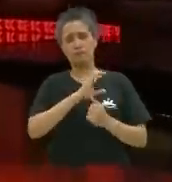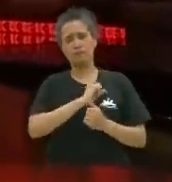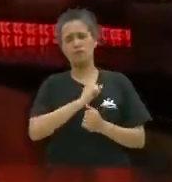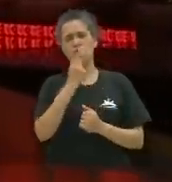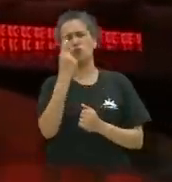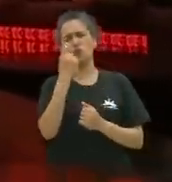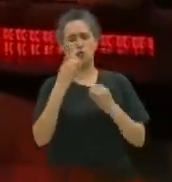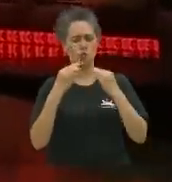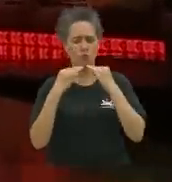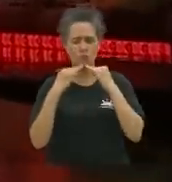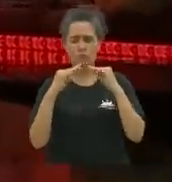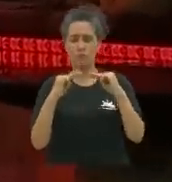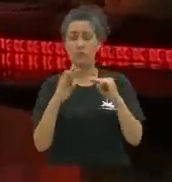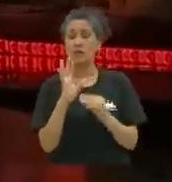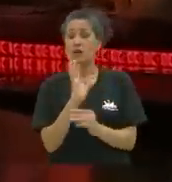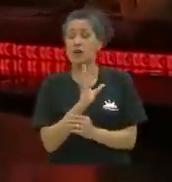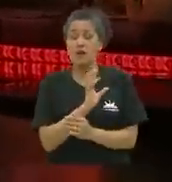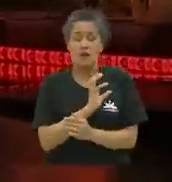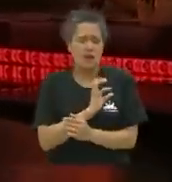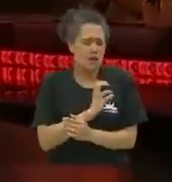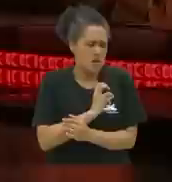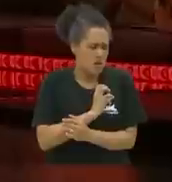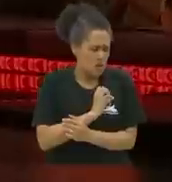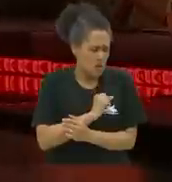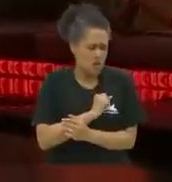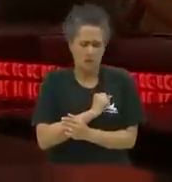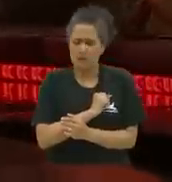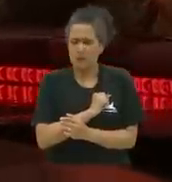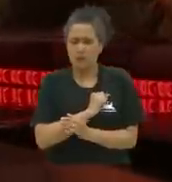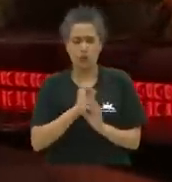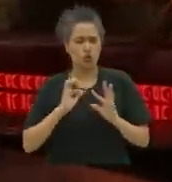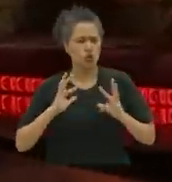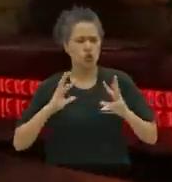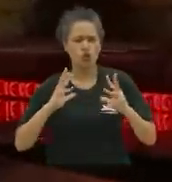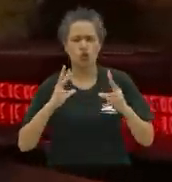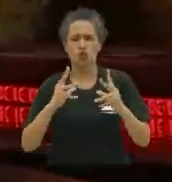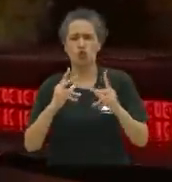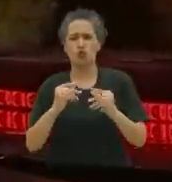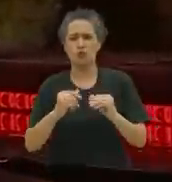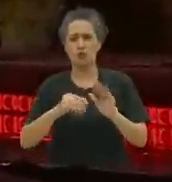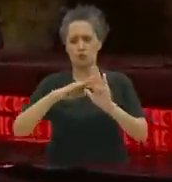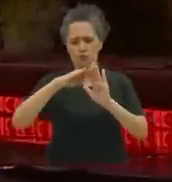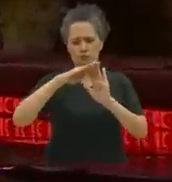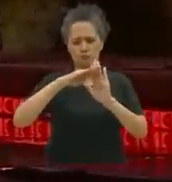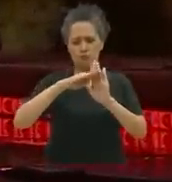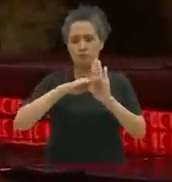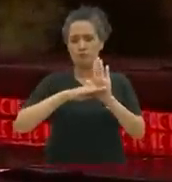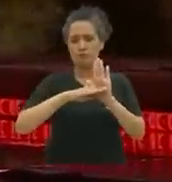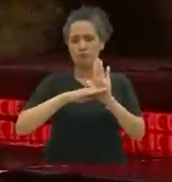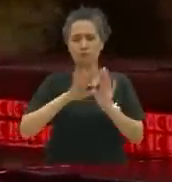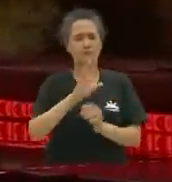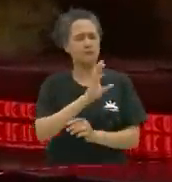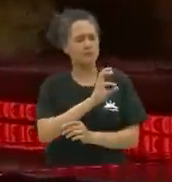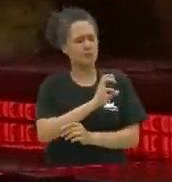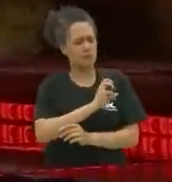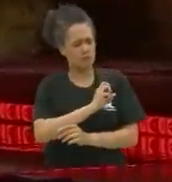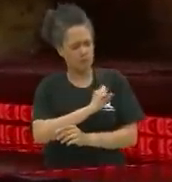Ele resumiu tudo, o maior de todos os mandamentos: amai, fazer o bem, amar, fazer o